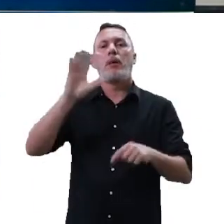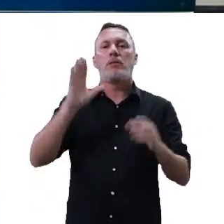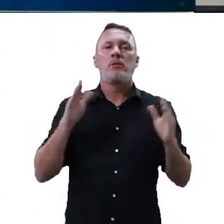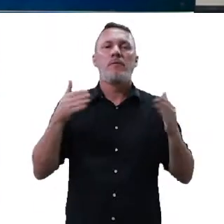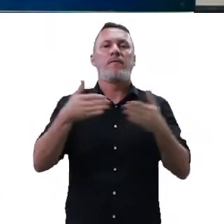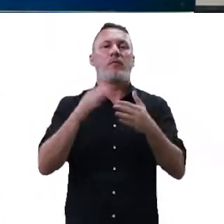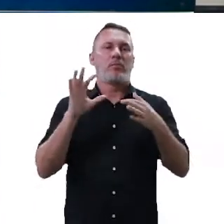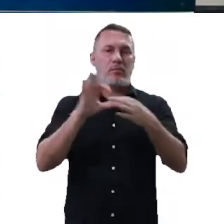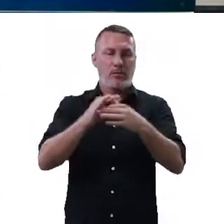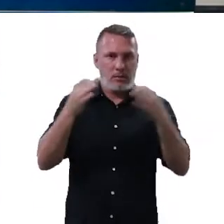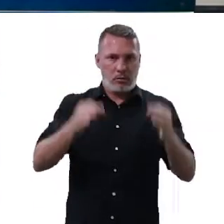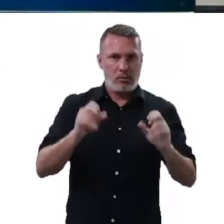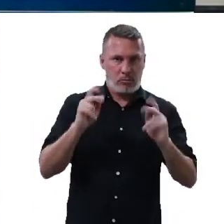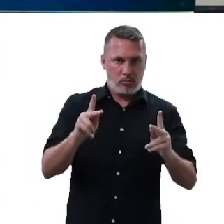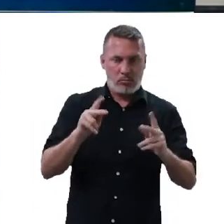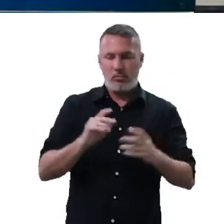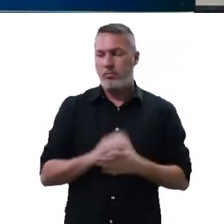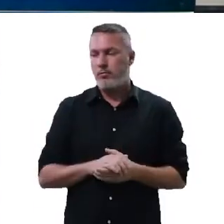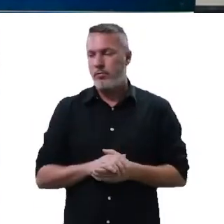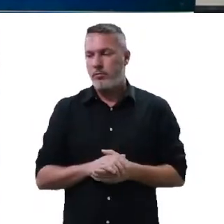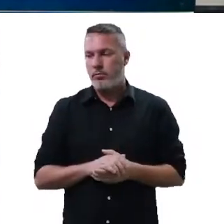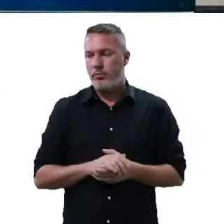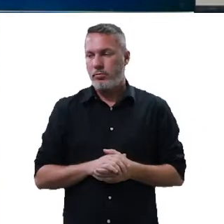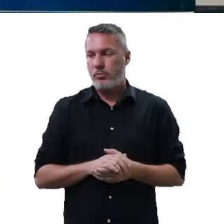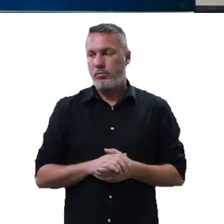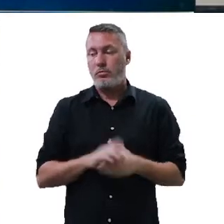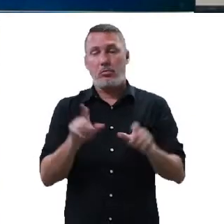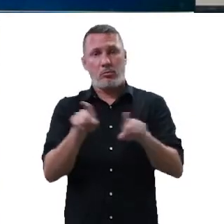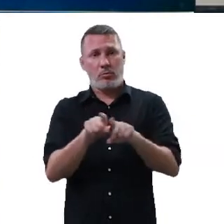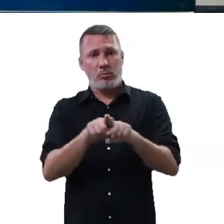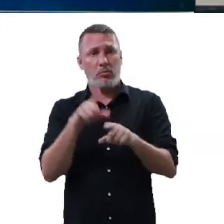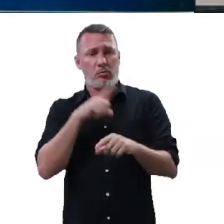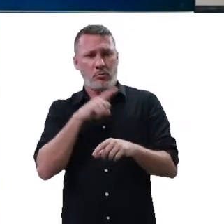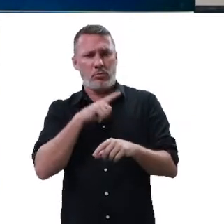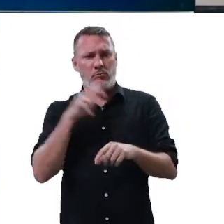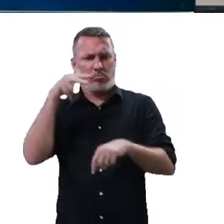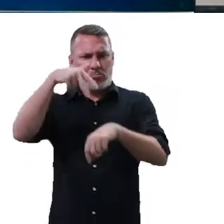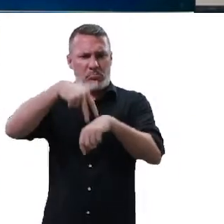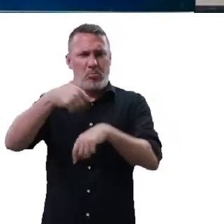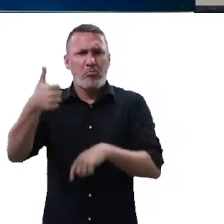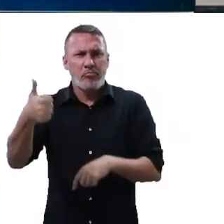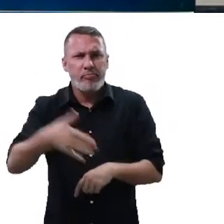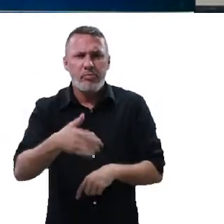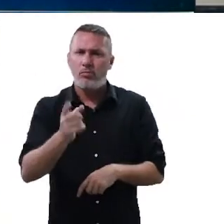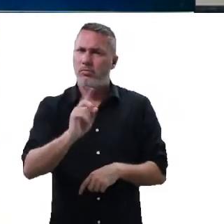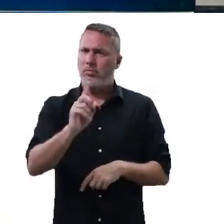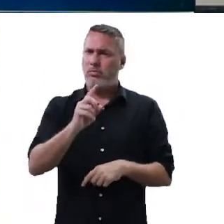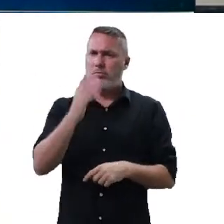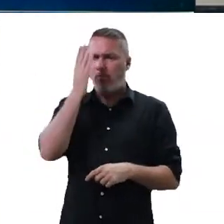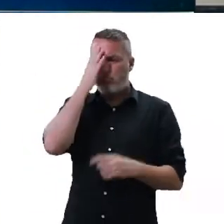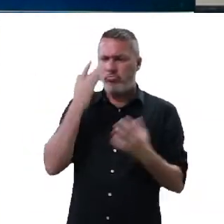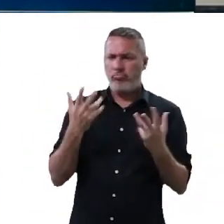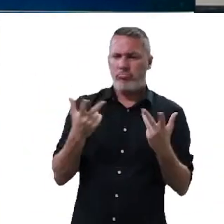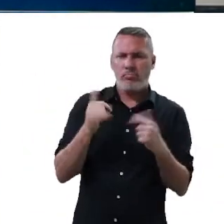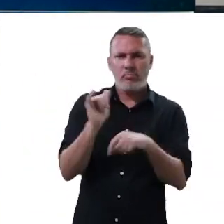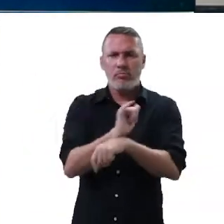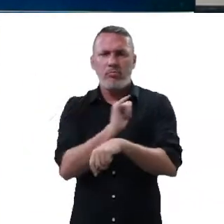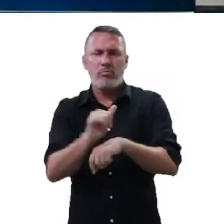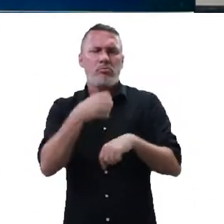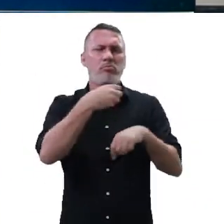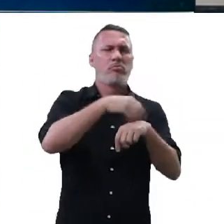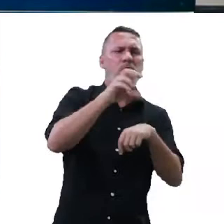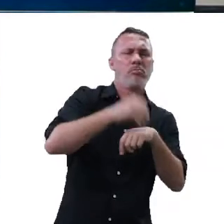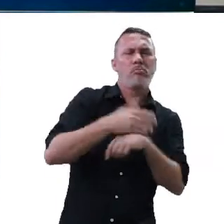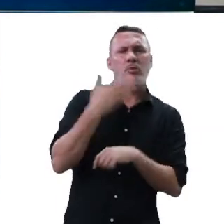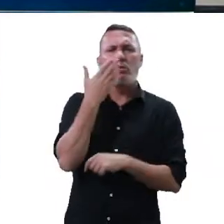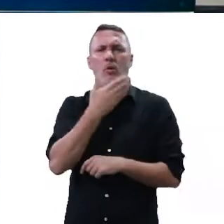achavam mais adequado, correto? E eles eram oradores muito ardilosos, eles eram muito hábeis